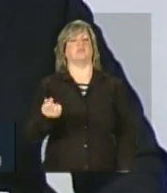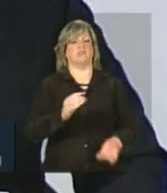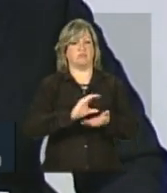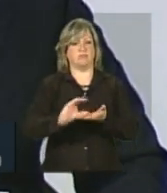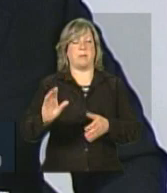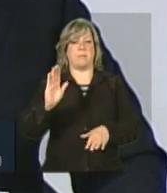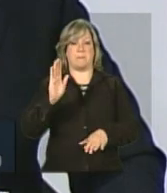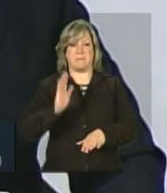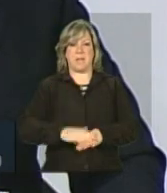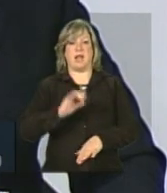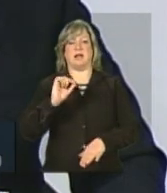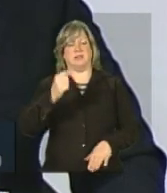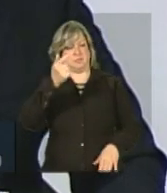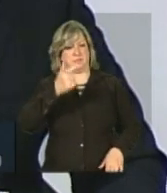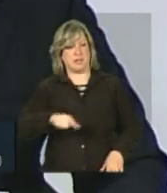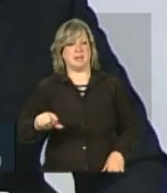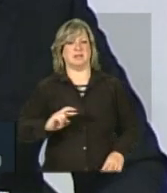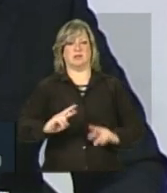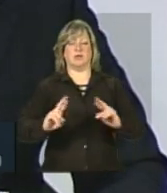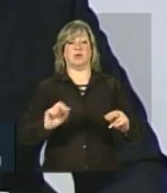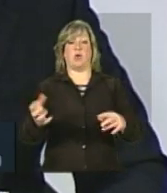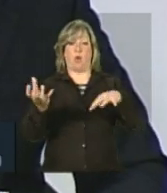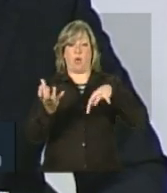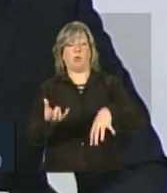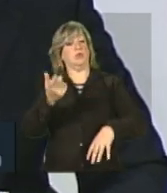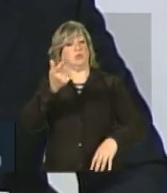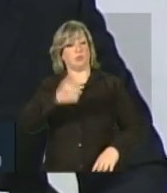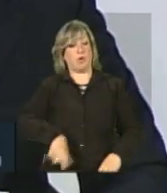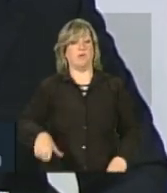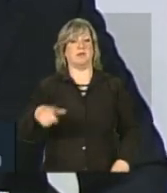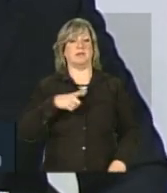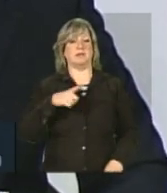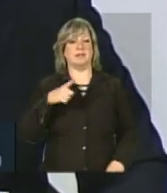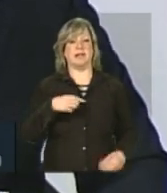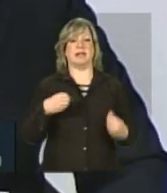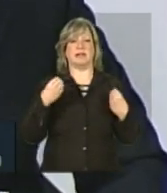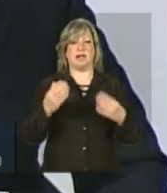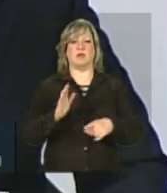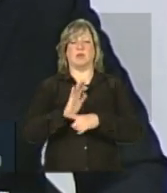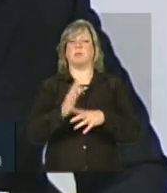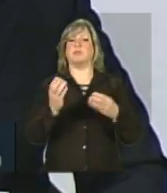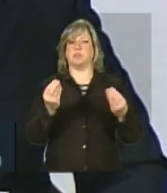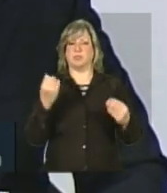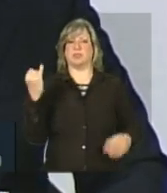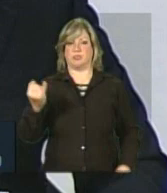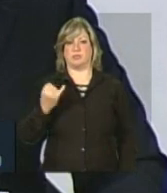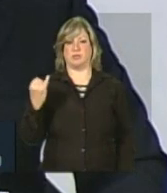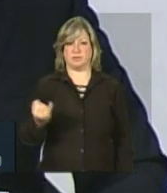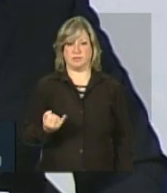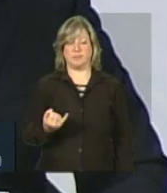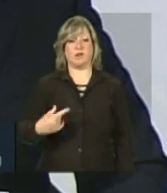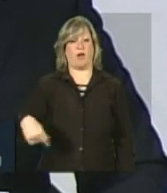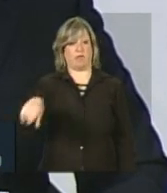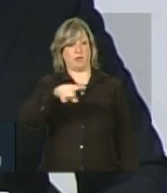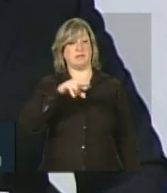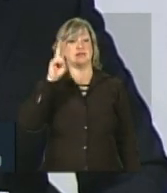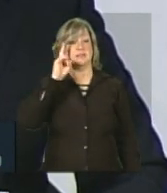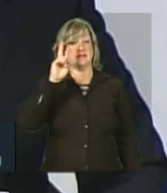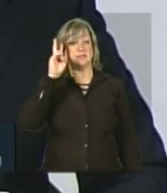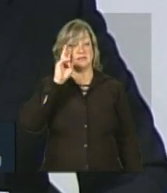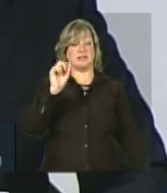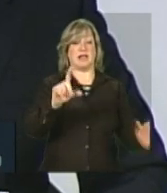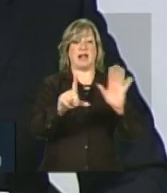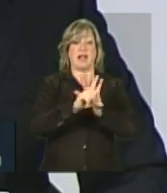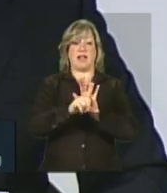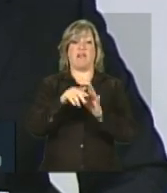investimentos, mais resultados, e o Congresso Nacional, mais uma vez, tem dado uma contribuição muito importante. Os senhores se recordam da lei